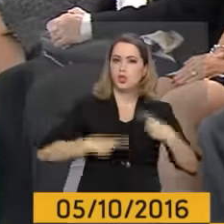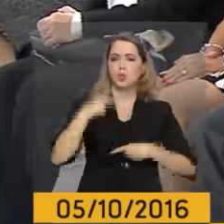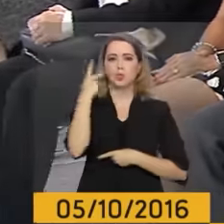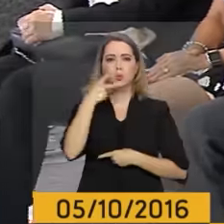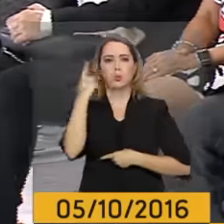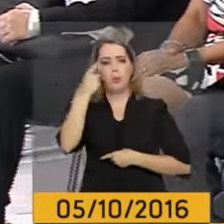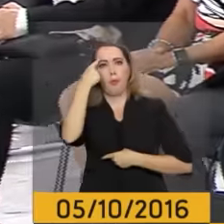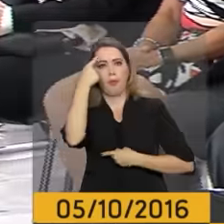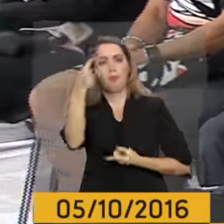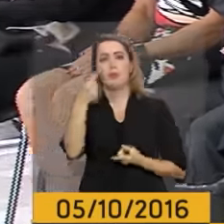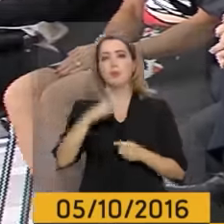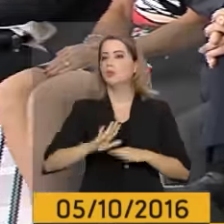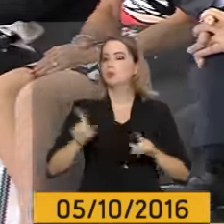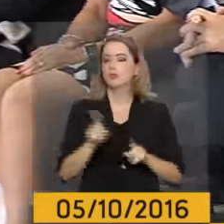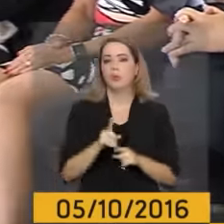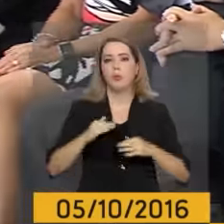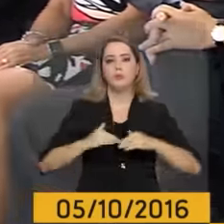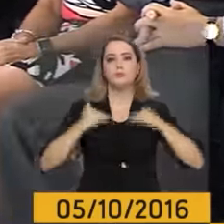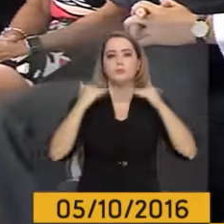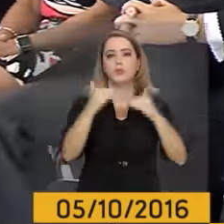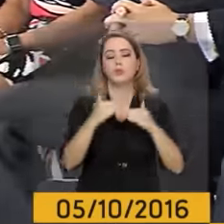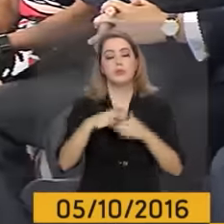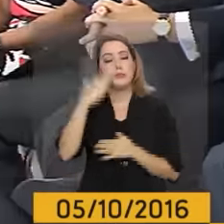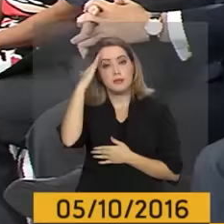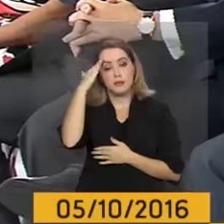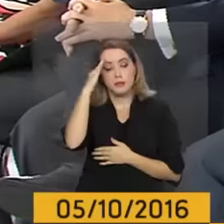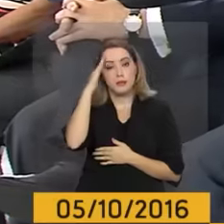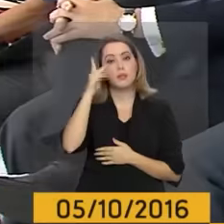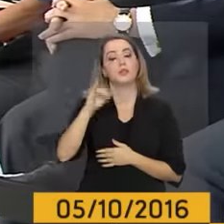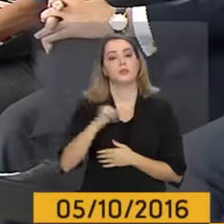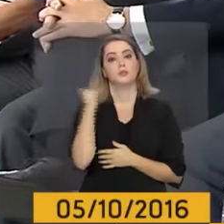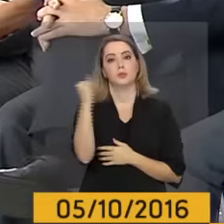importância desse processo nos primeiros anos de vida.